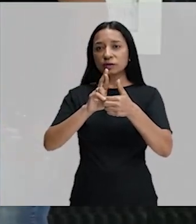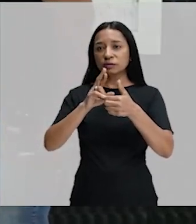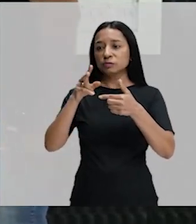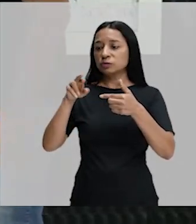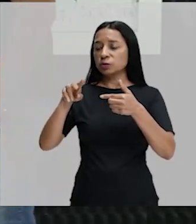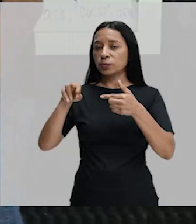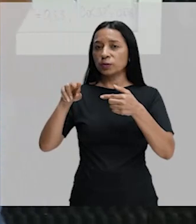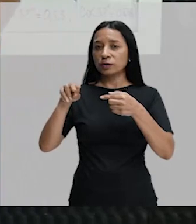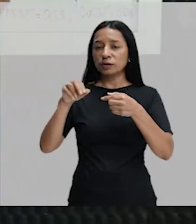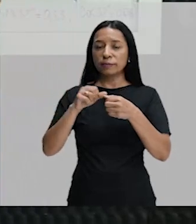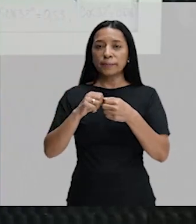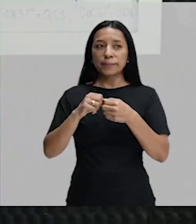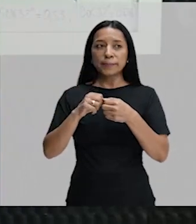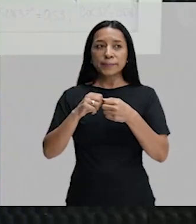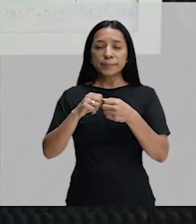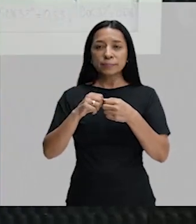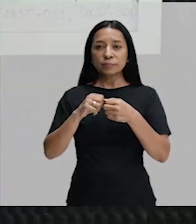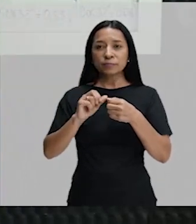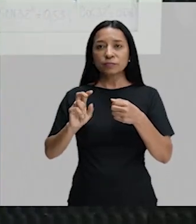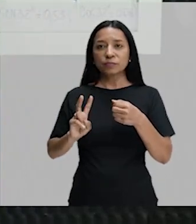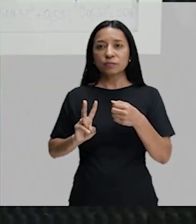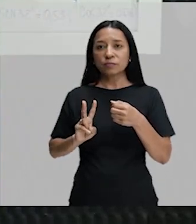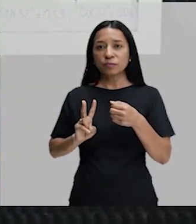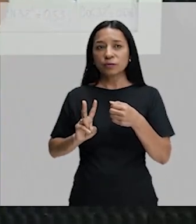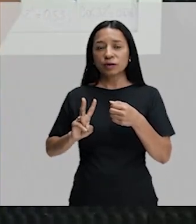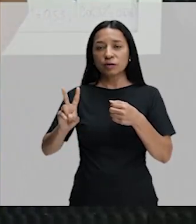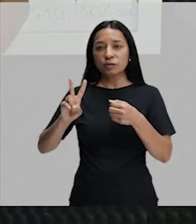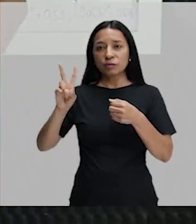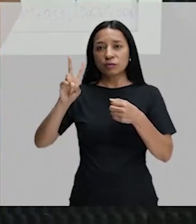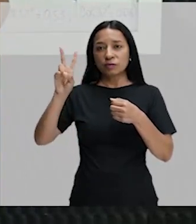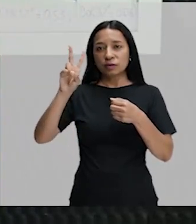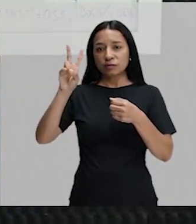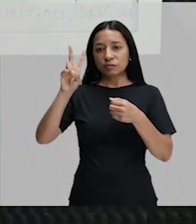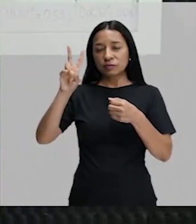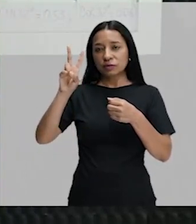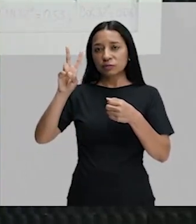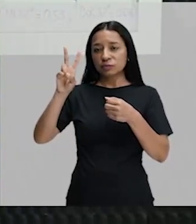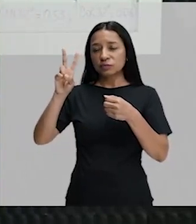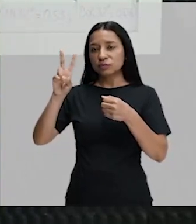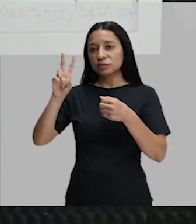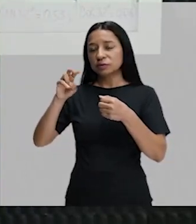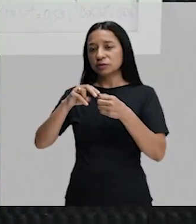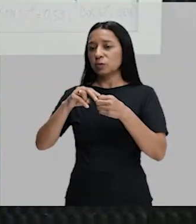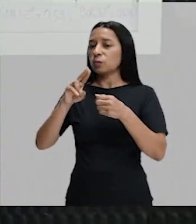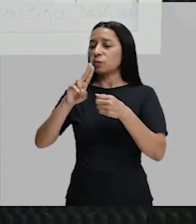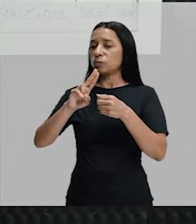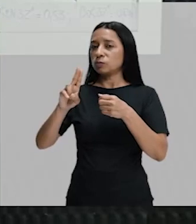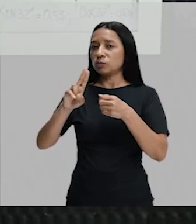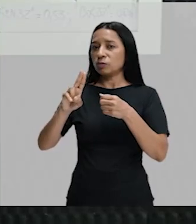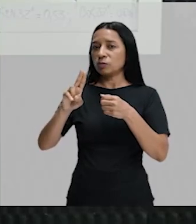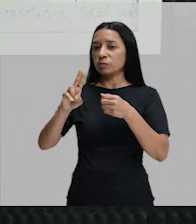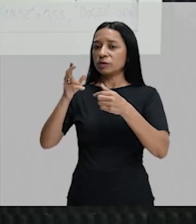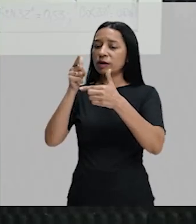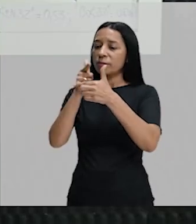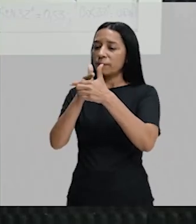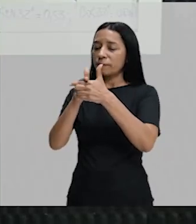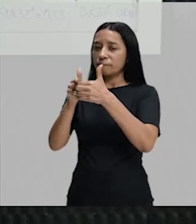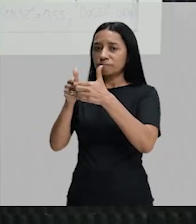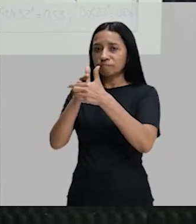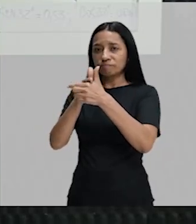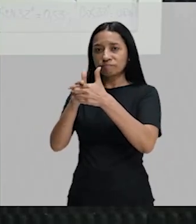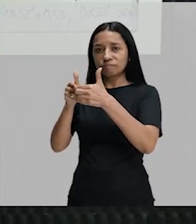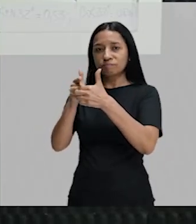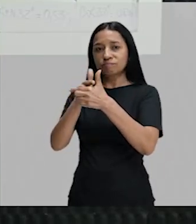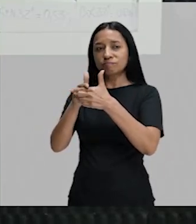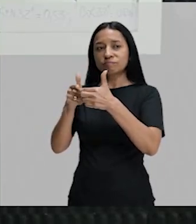os mesmos. Turma, esses valores aqui que nós chamamos de razão trigonométrica. O que é razão? Uma divisão.